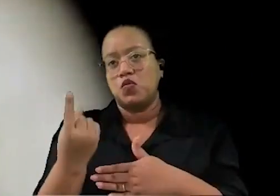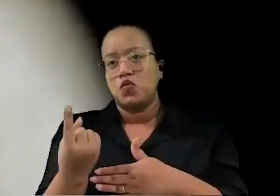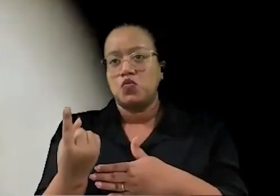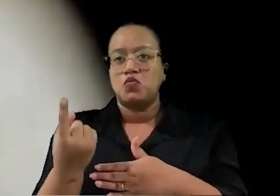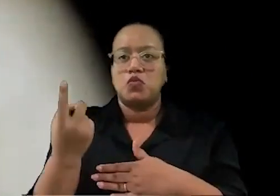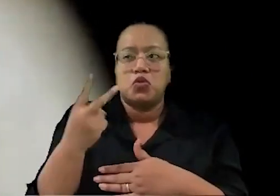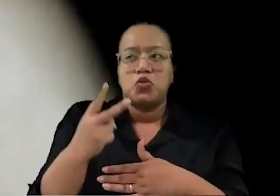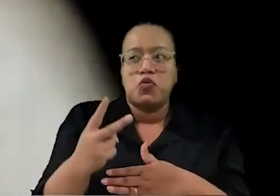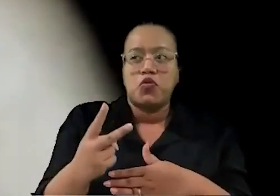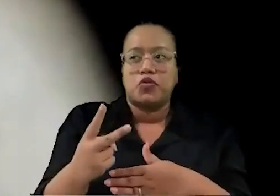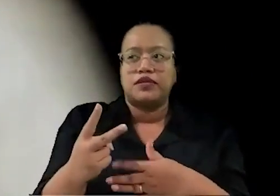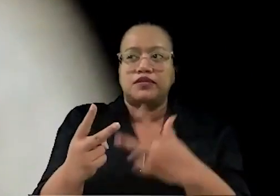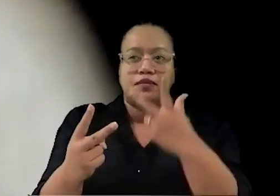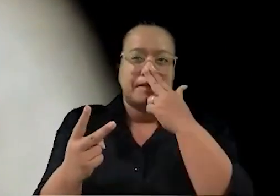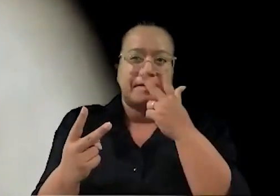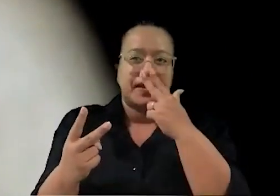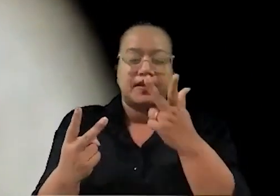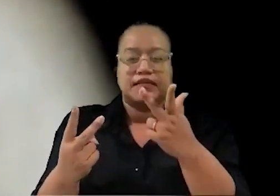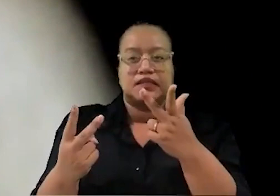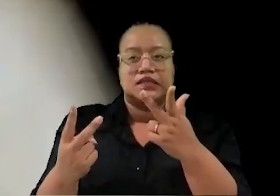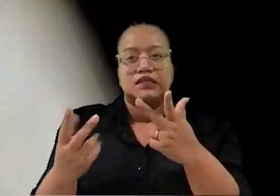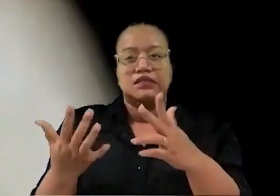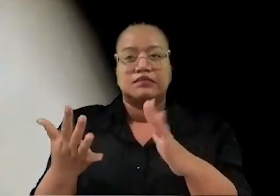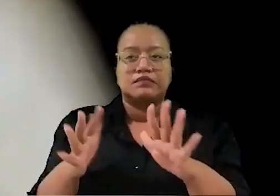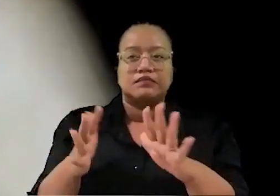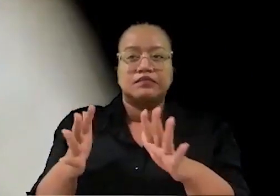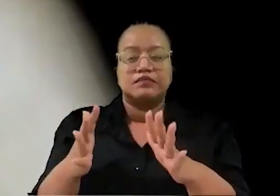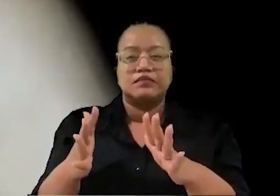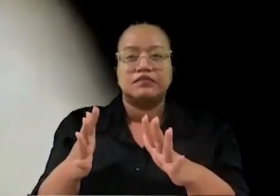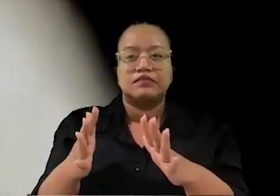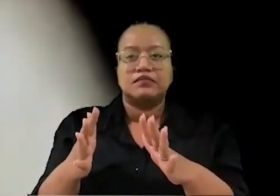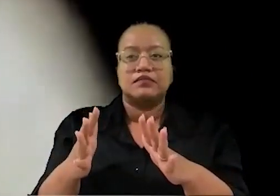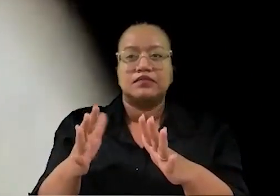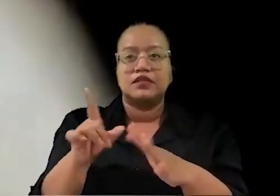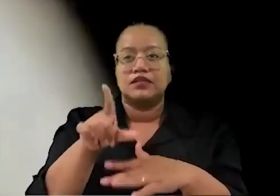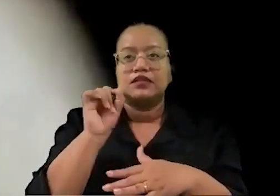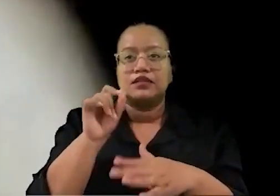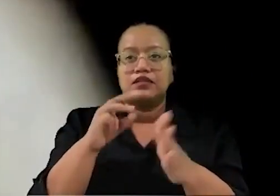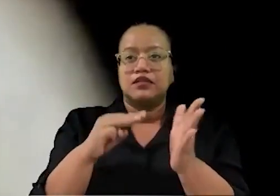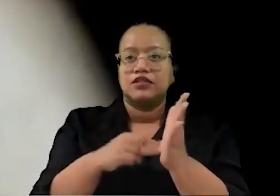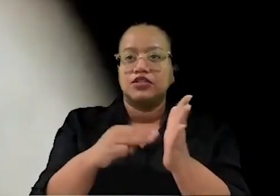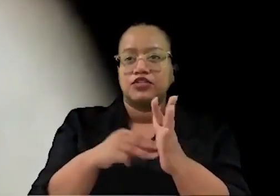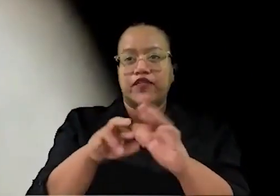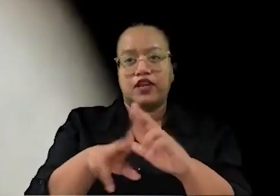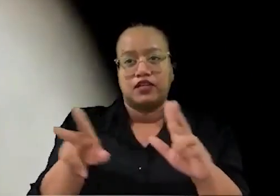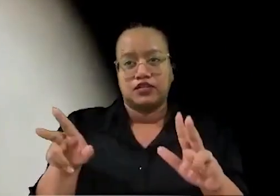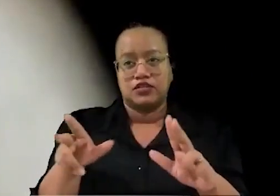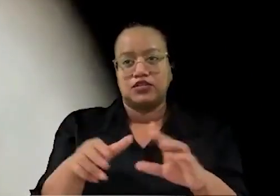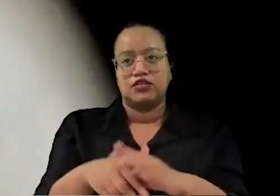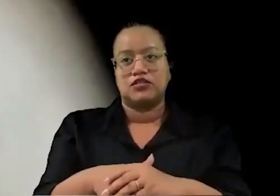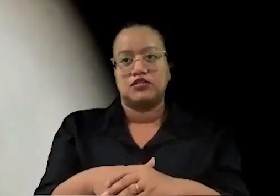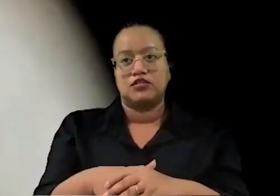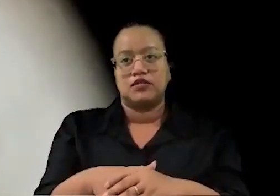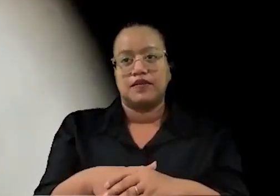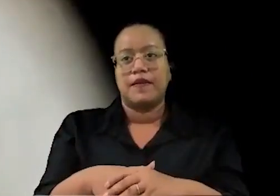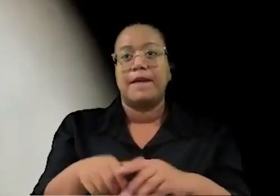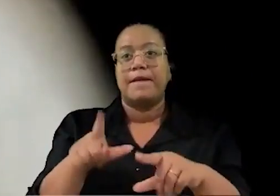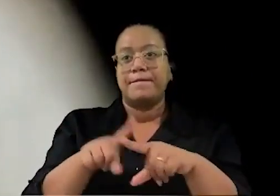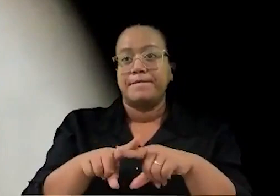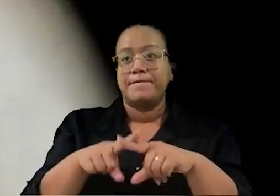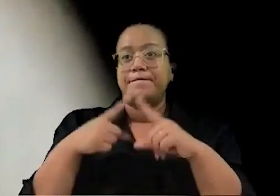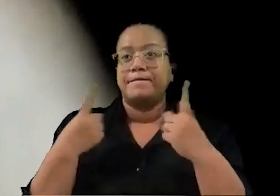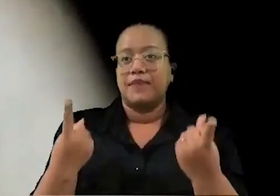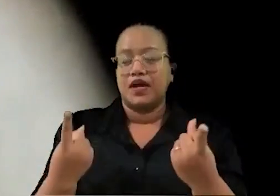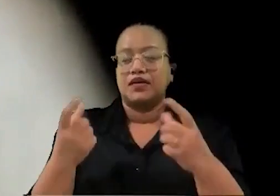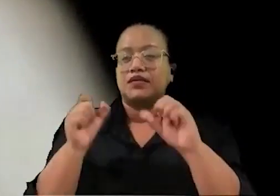eleja um modelo diferente, mas o próprio sistema é o indutor desse